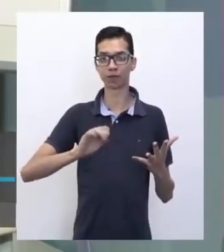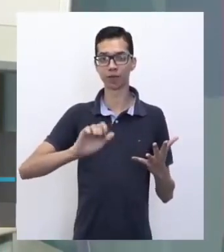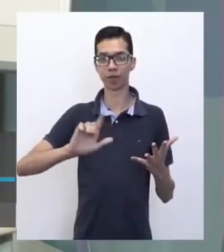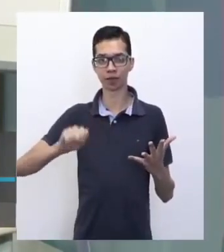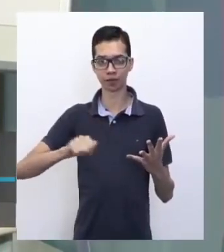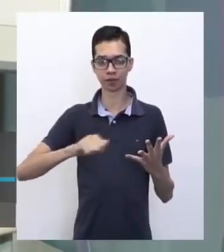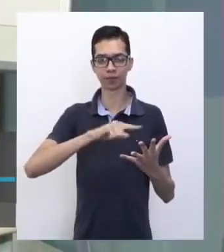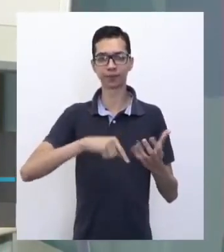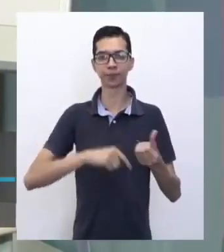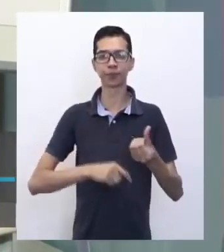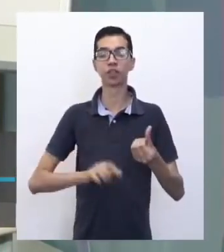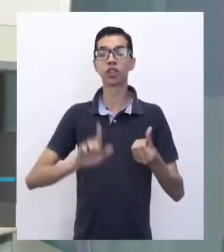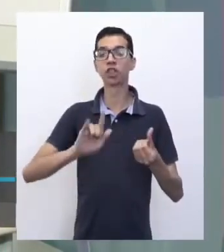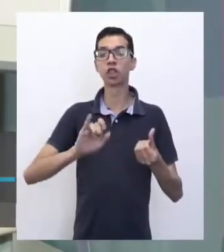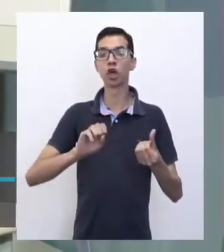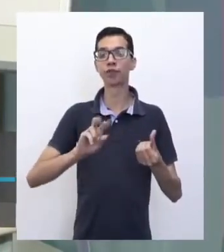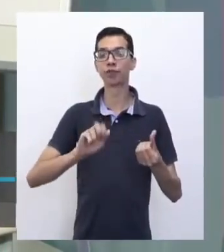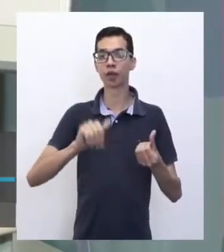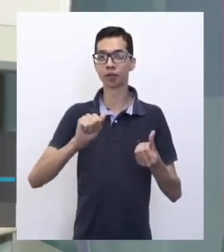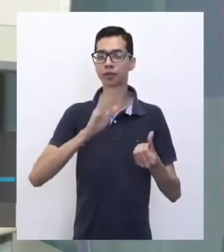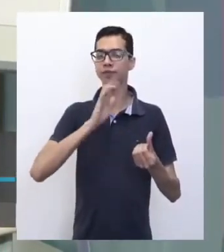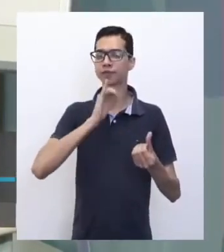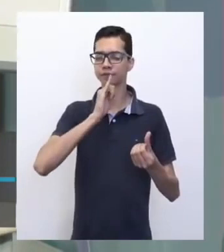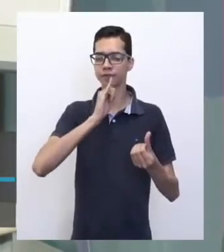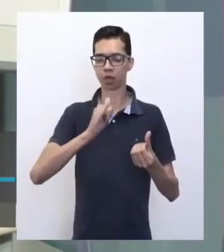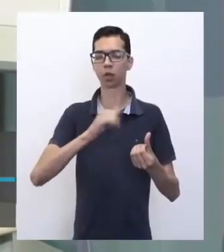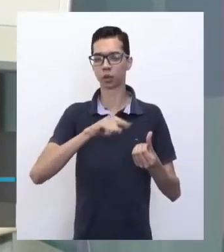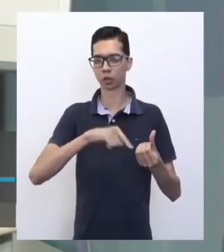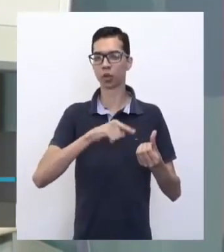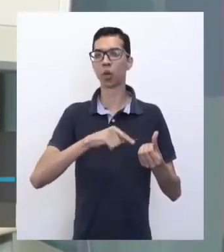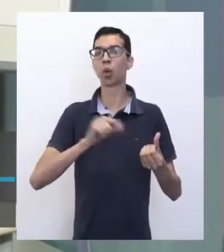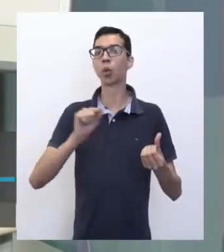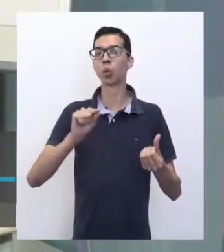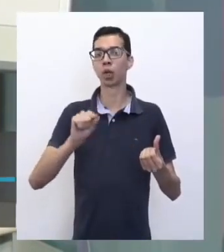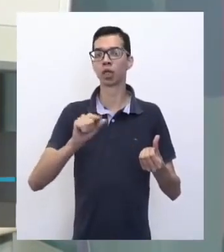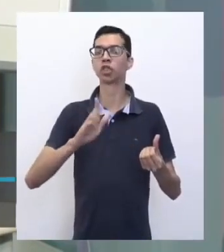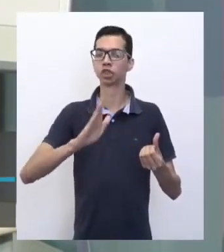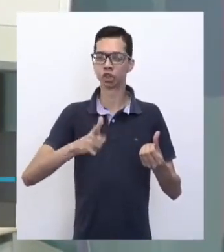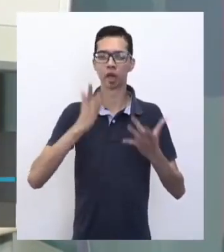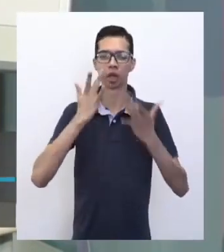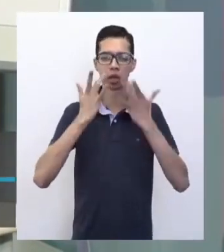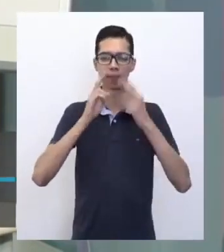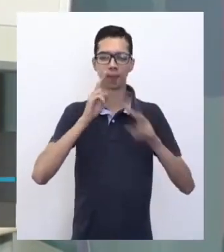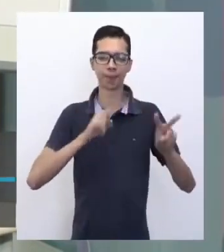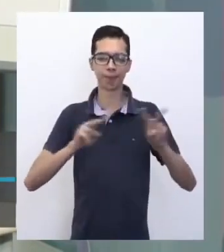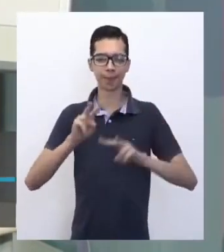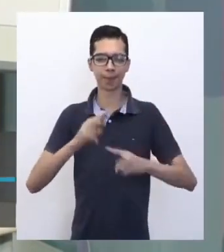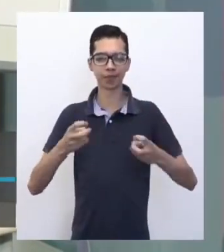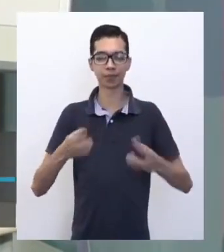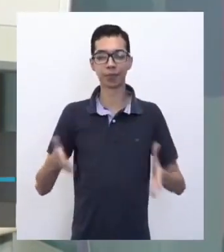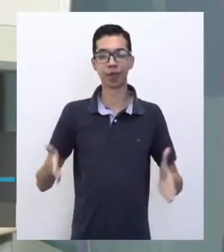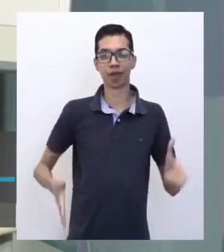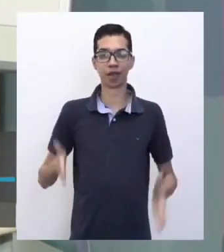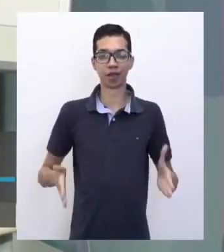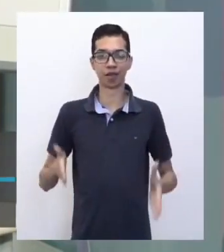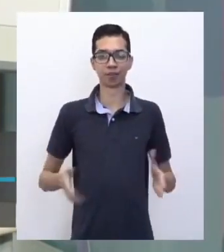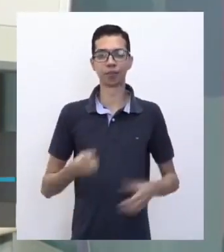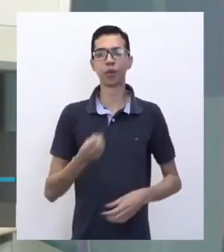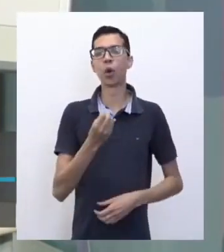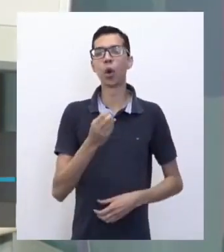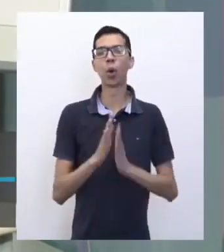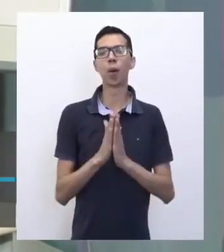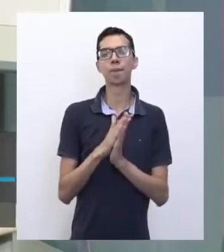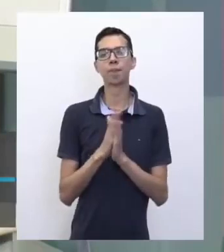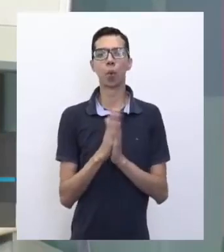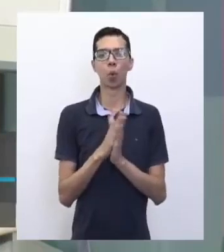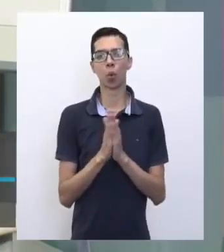todos citaram aí, então, né, que já tiveram contato aí com teatro de formas animadas ou teatro de bonecos. Importante, né, gente, a